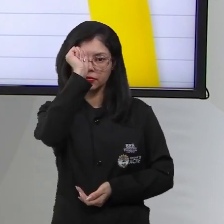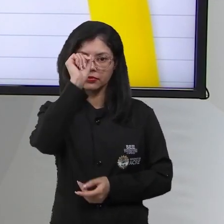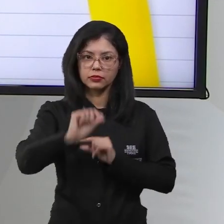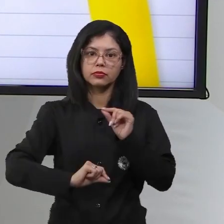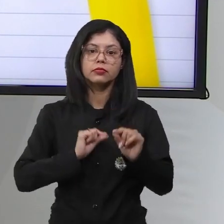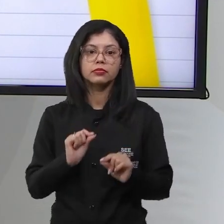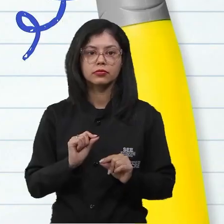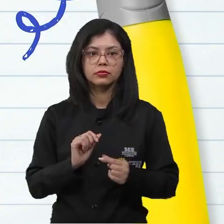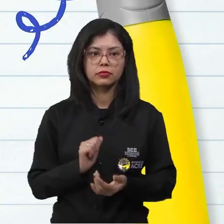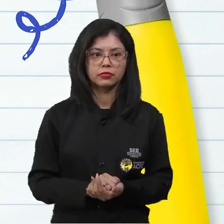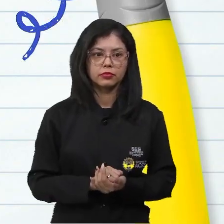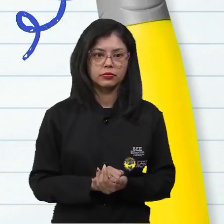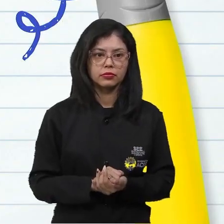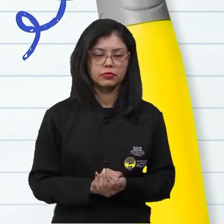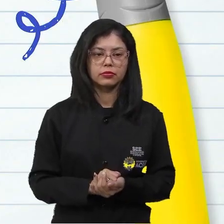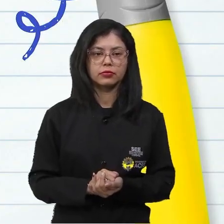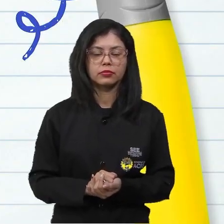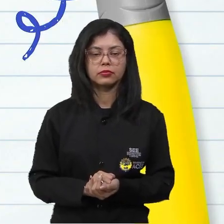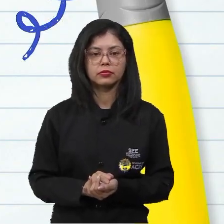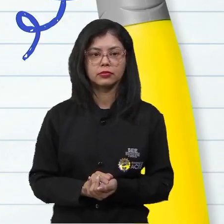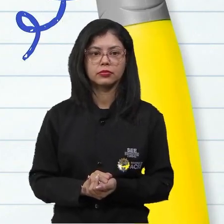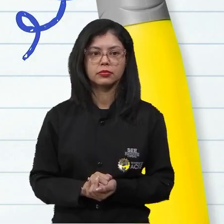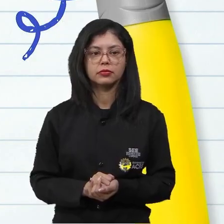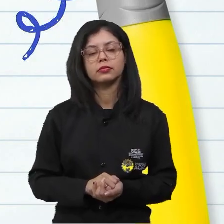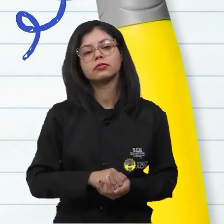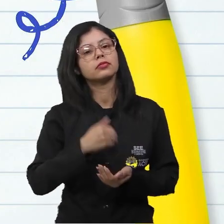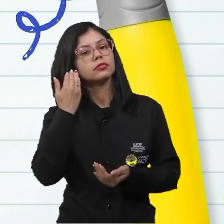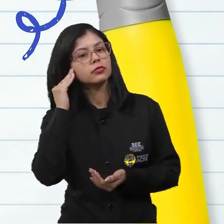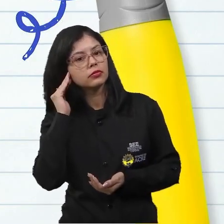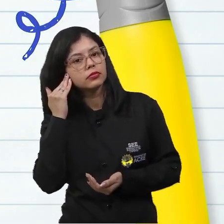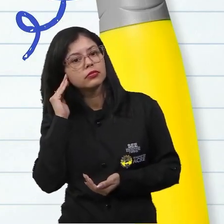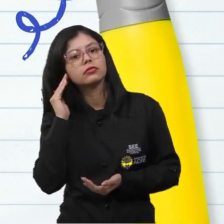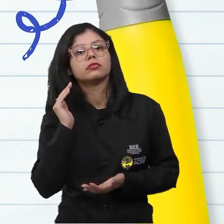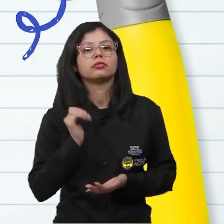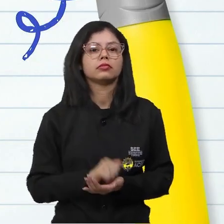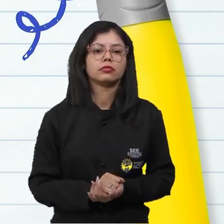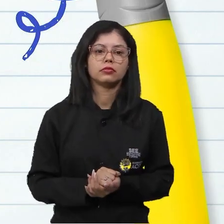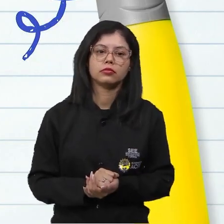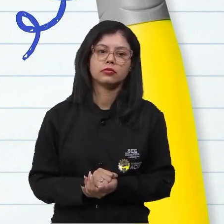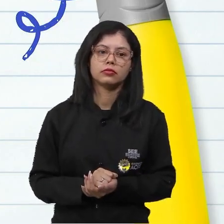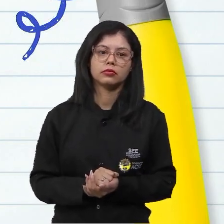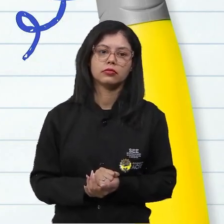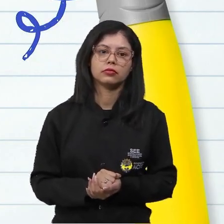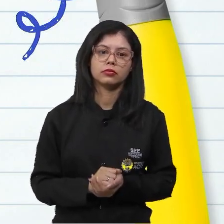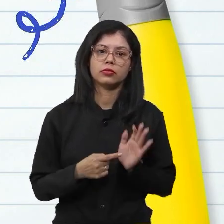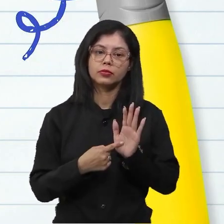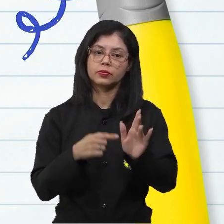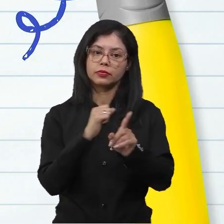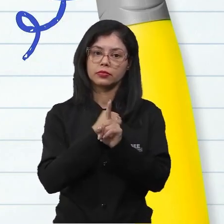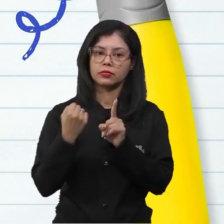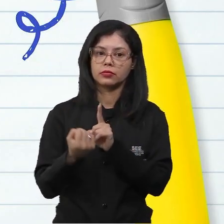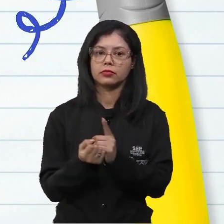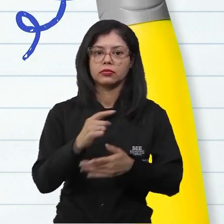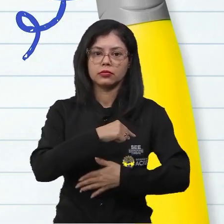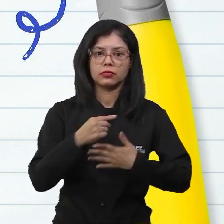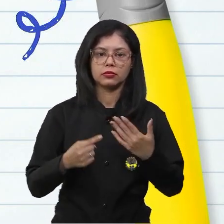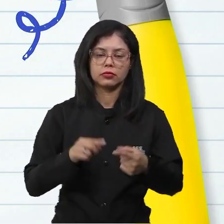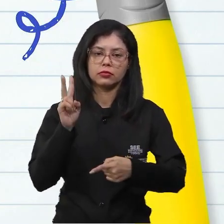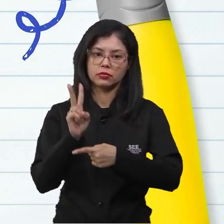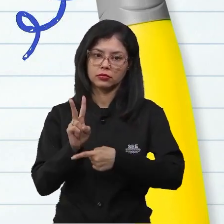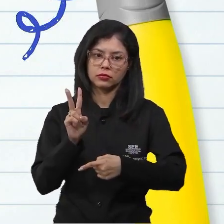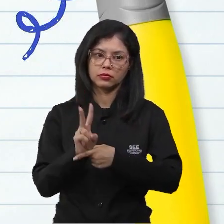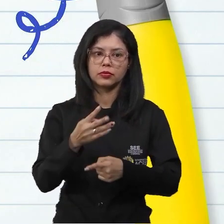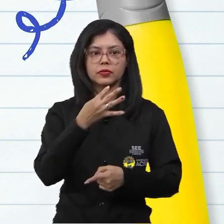você aprendeu o quê? Vamos aqui destacar. Você entendeu que os indicadores sociais e